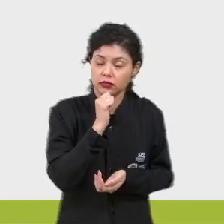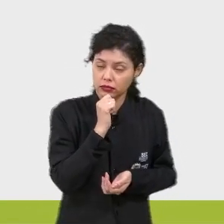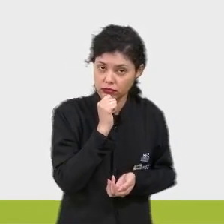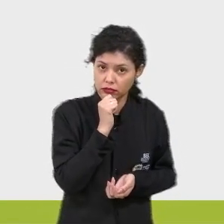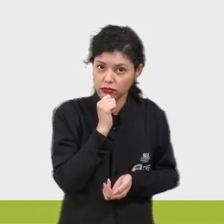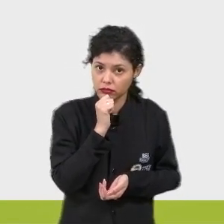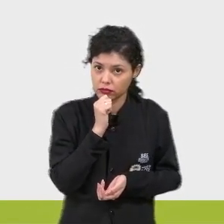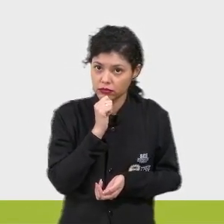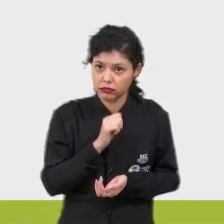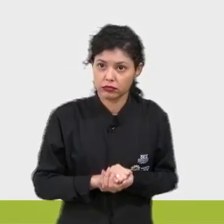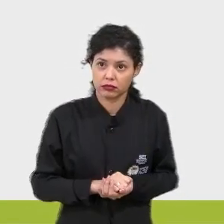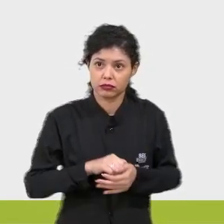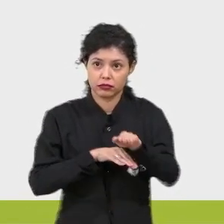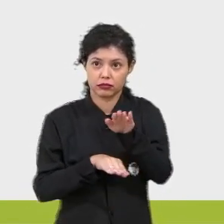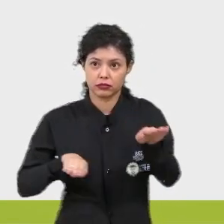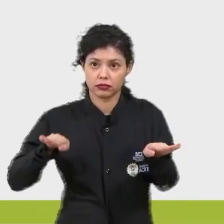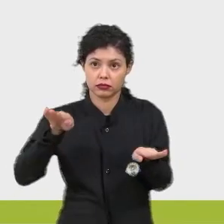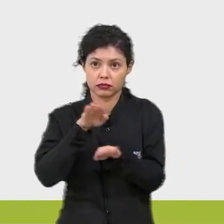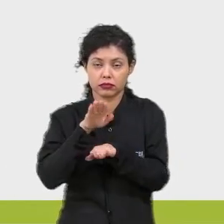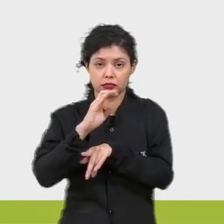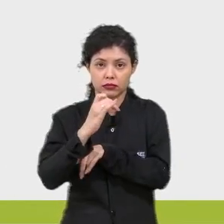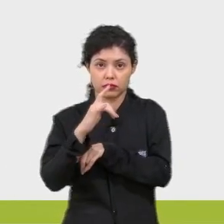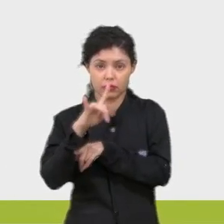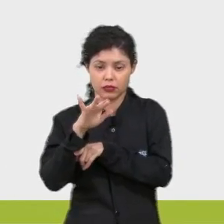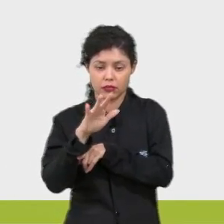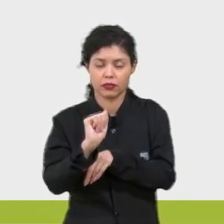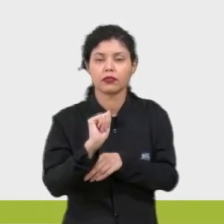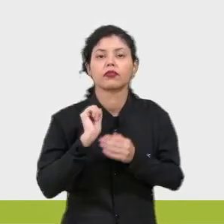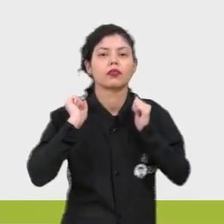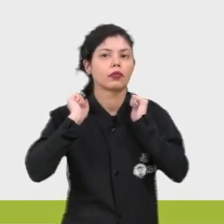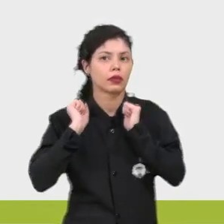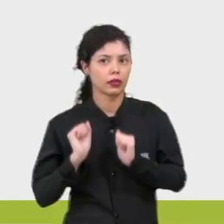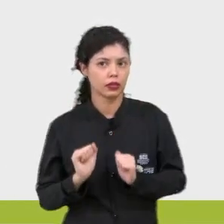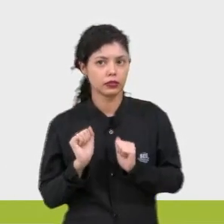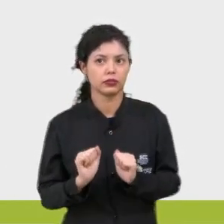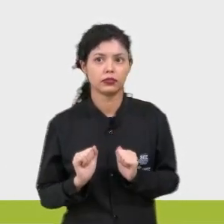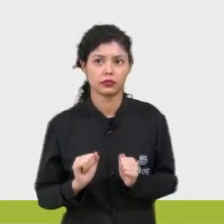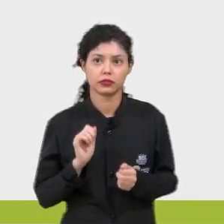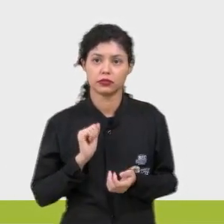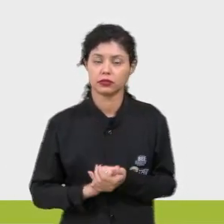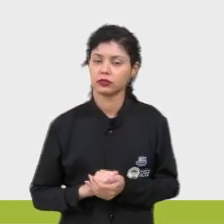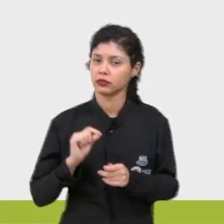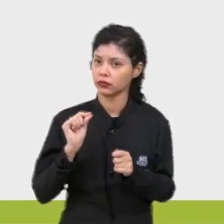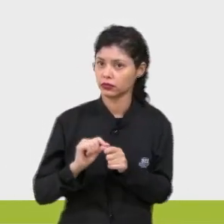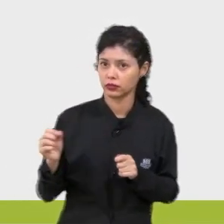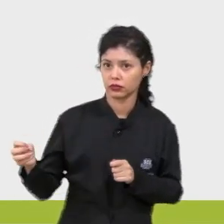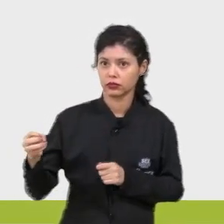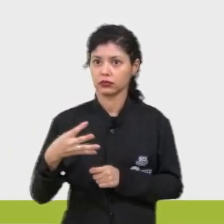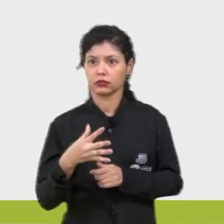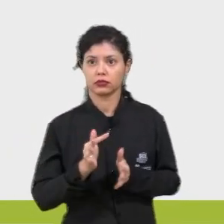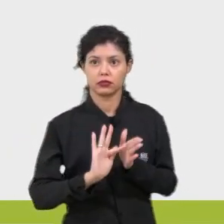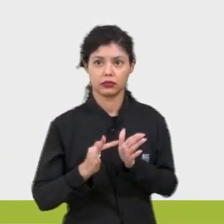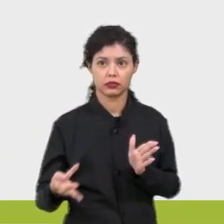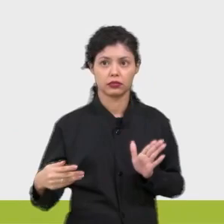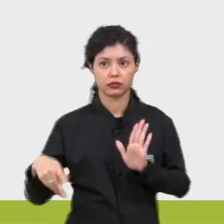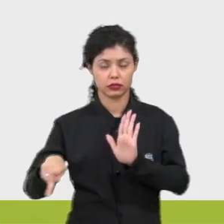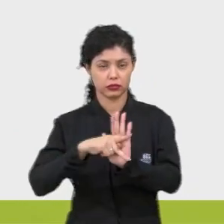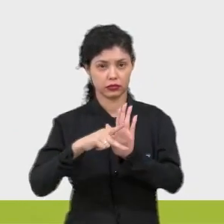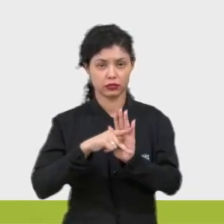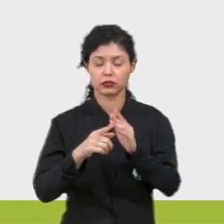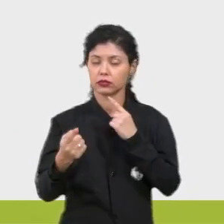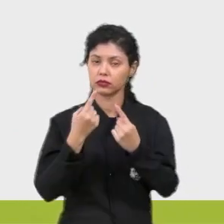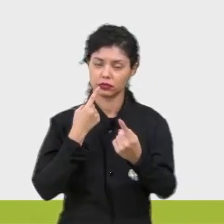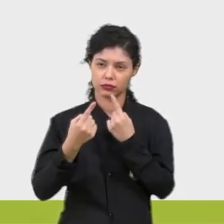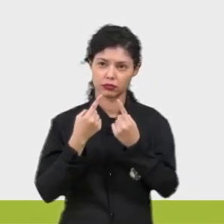serem relativamente estáveis e podem reconfigurar-se em função